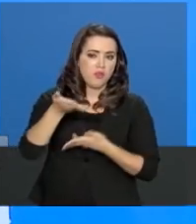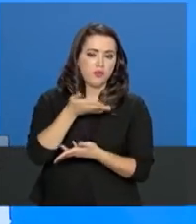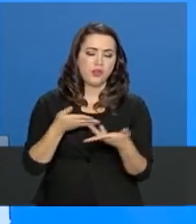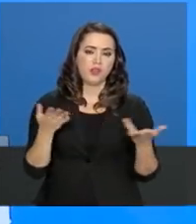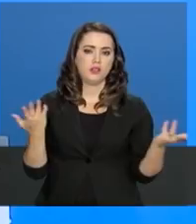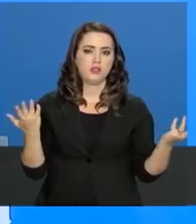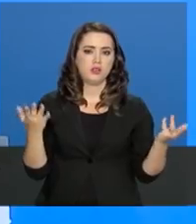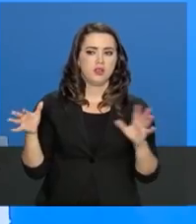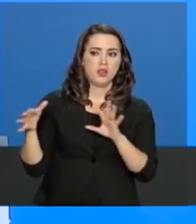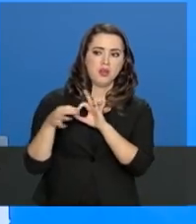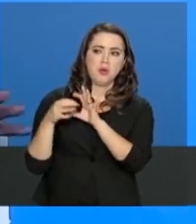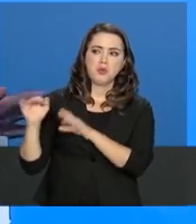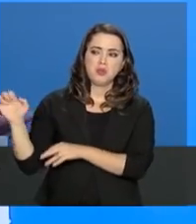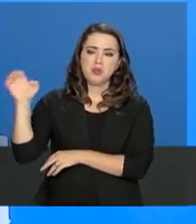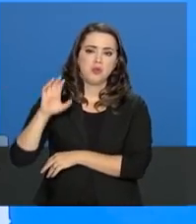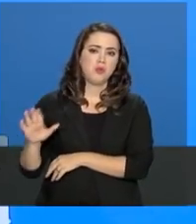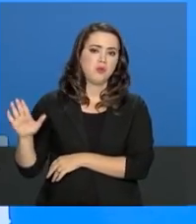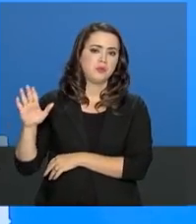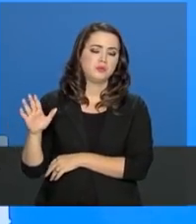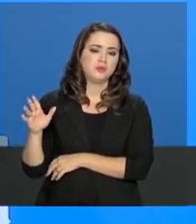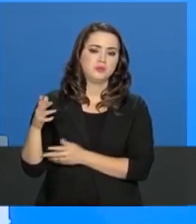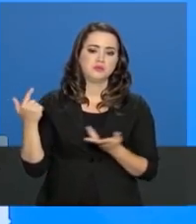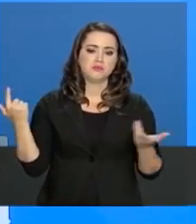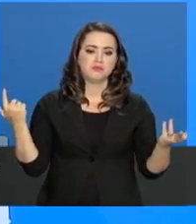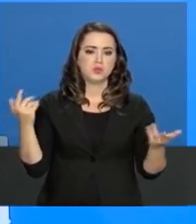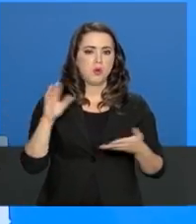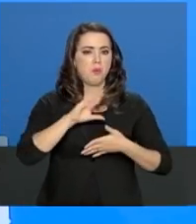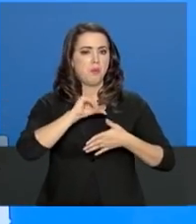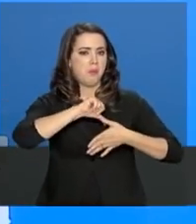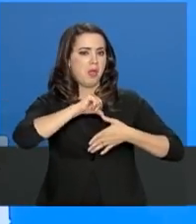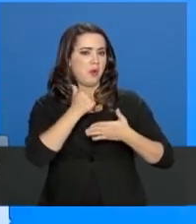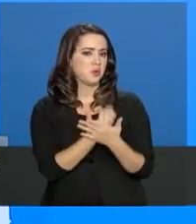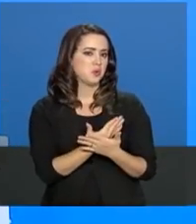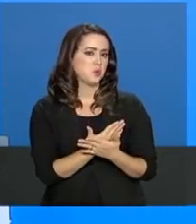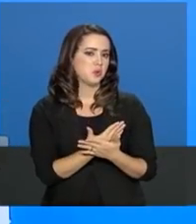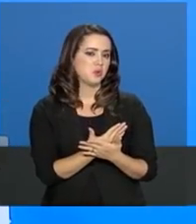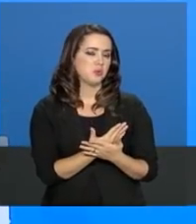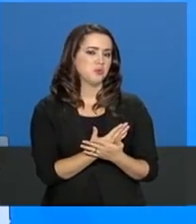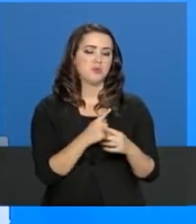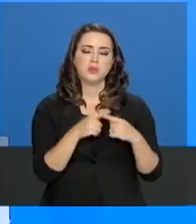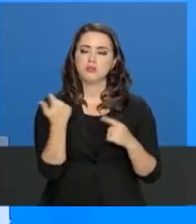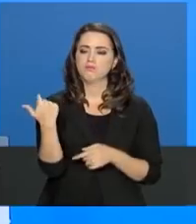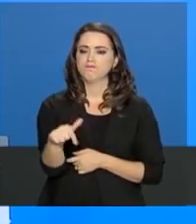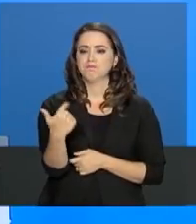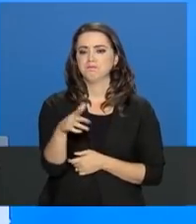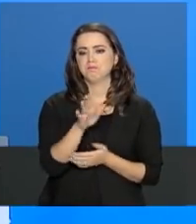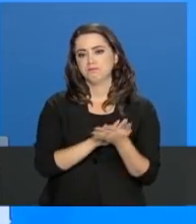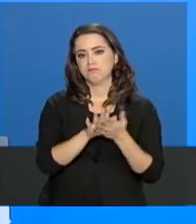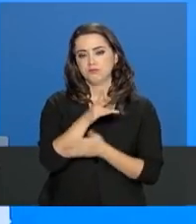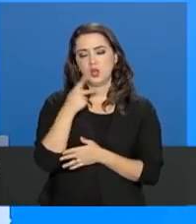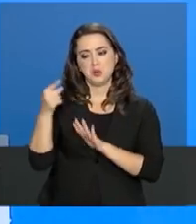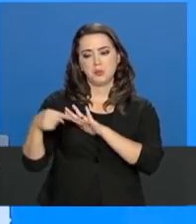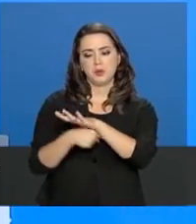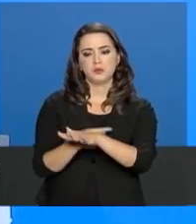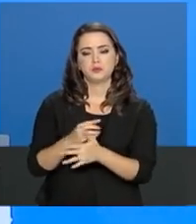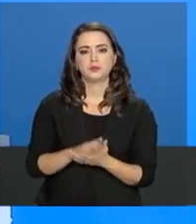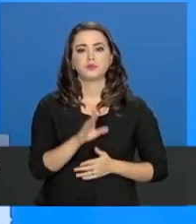da união europeia o acordo européia e mercosul mas não não houve nenhuma palavra sobre isso